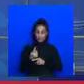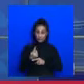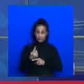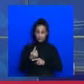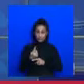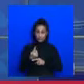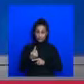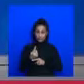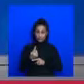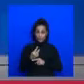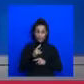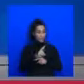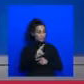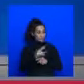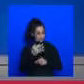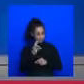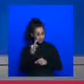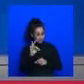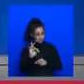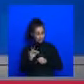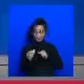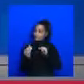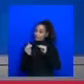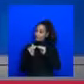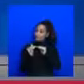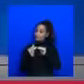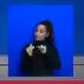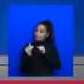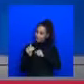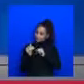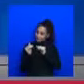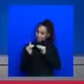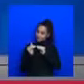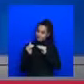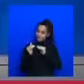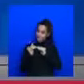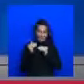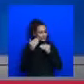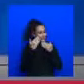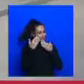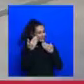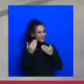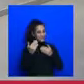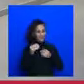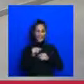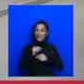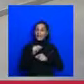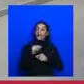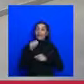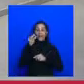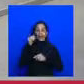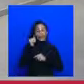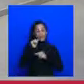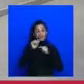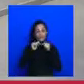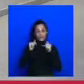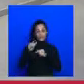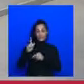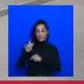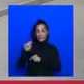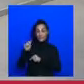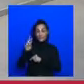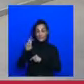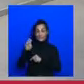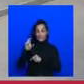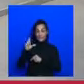e 21. Confirmam, auditoras? Sim, confirma. Sim, confirma. Obrigado. Gabriela, nossa garota da sorte, o